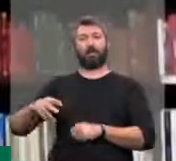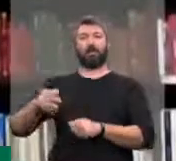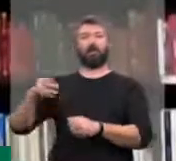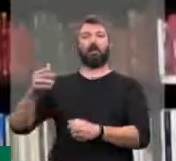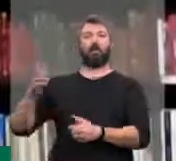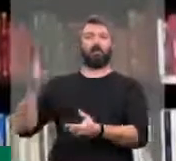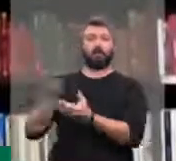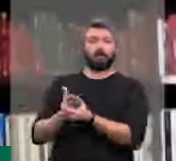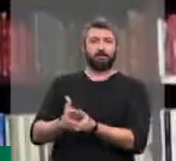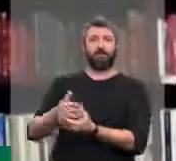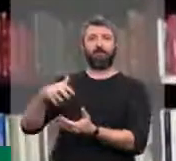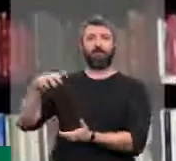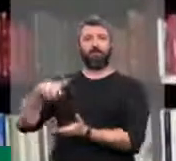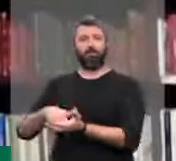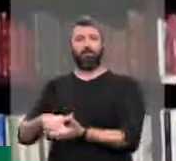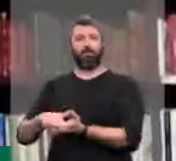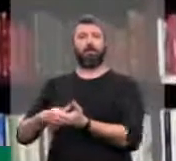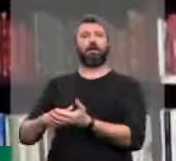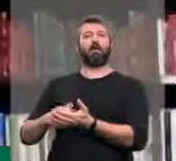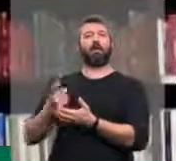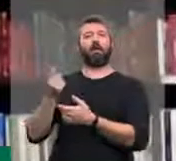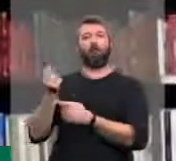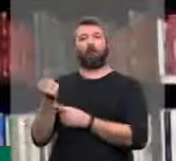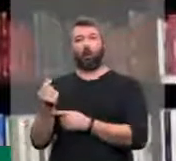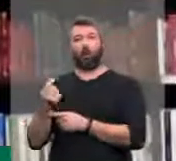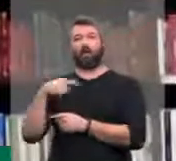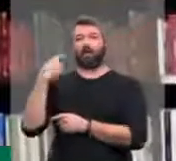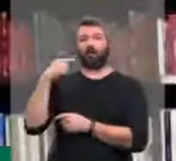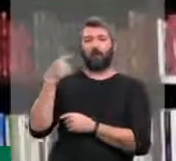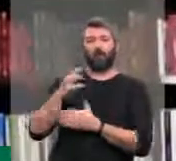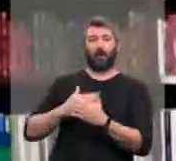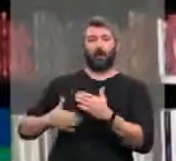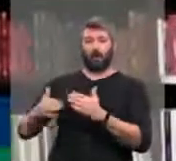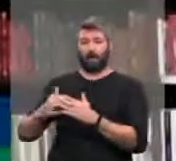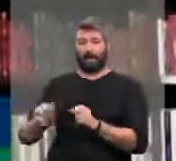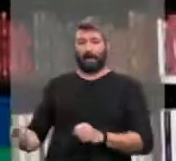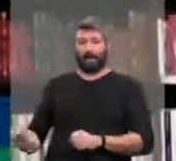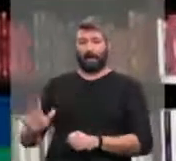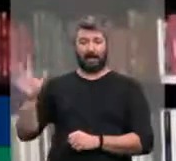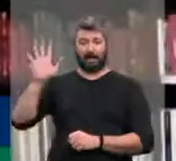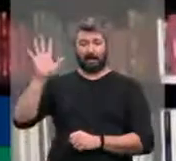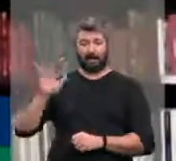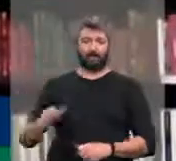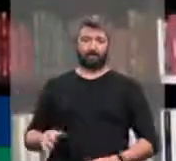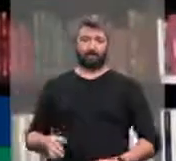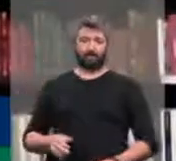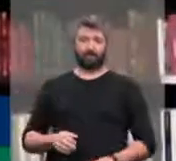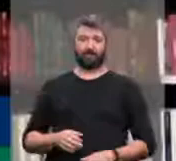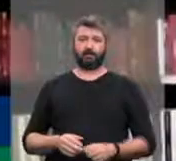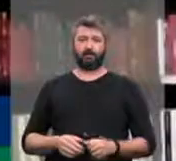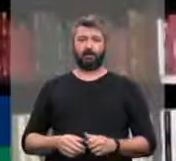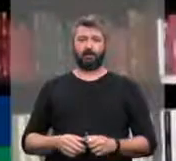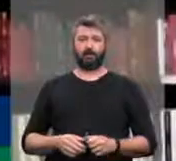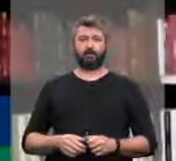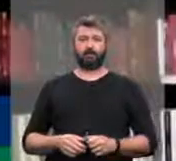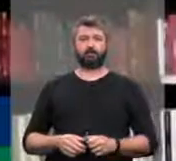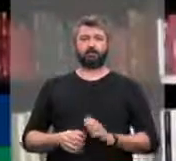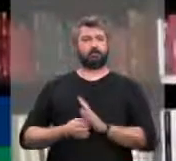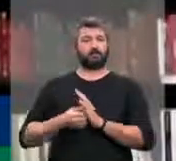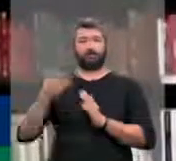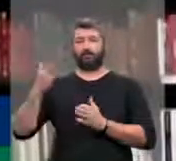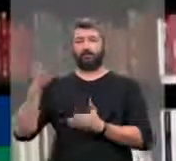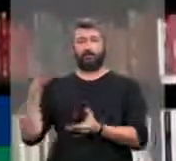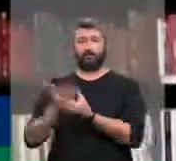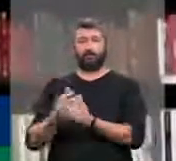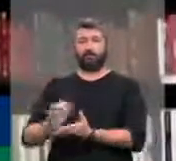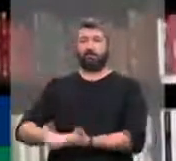judicial, levando-se em conta o custo de se acompanhar o processo judicial e de se aparelhar o Poder Judiciário para o julgamento das inúmeras causas